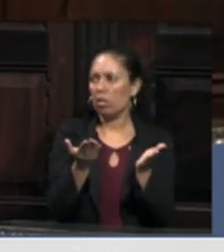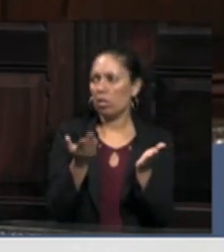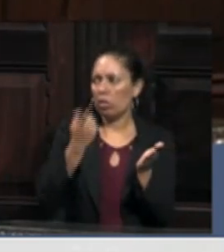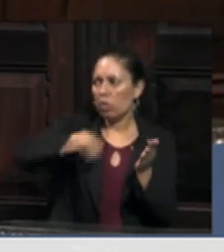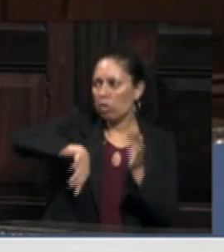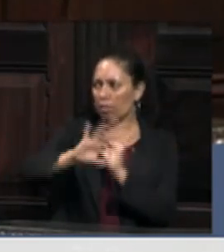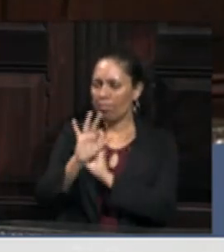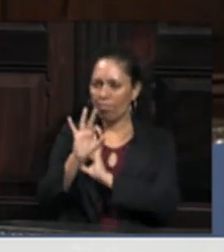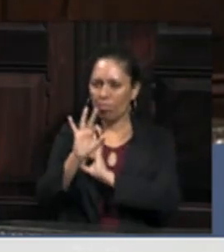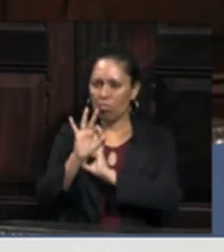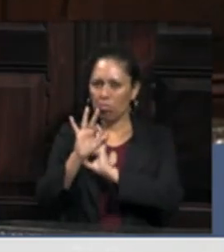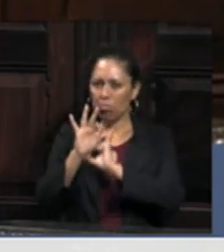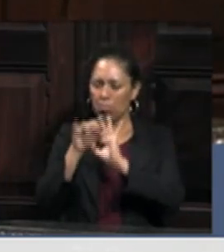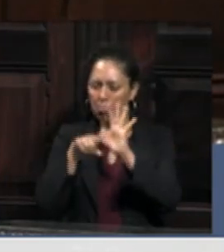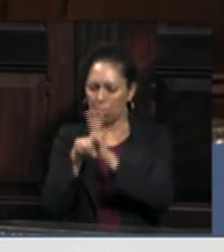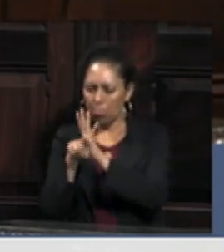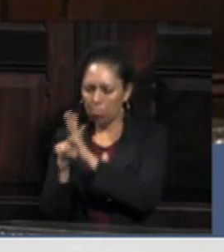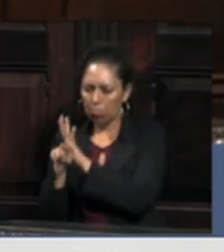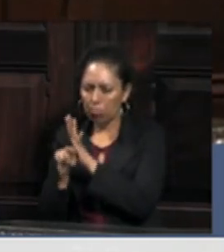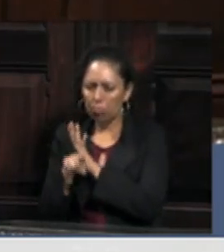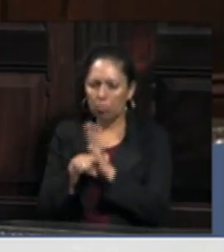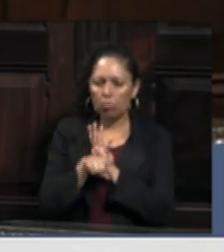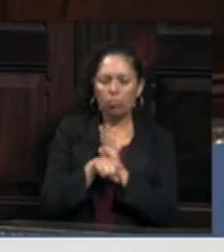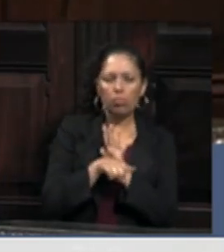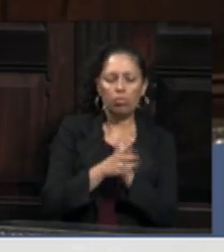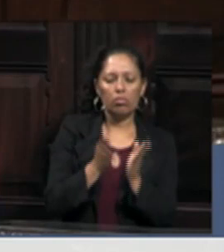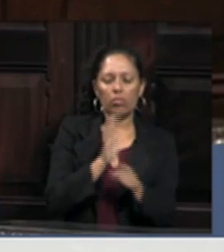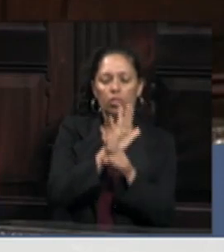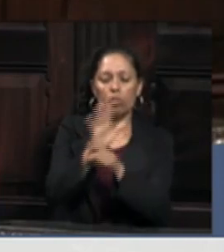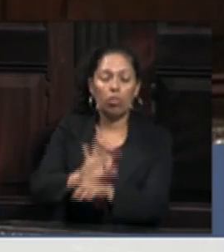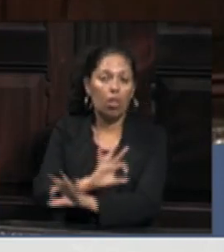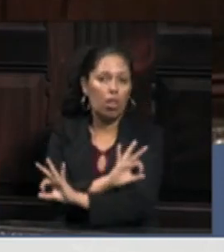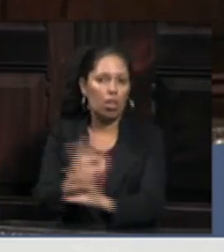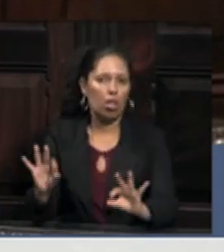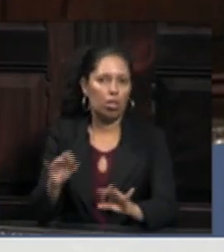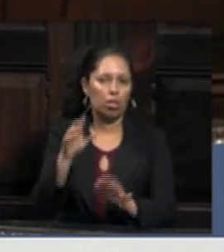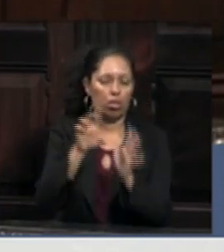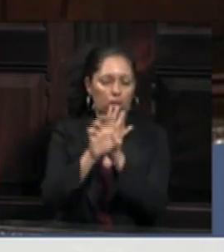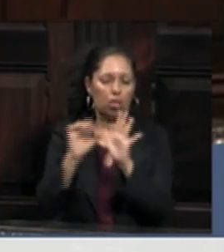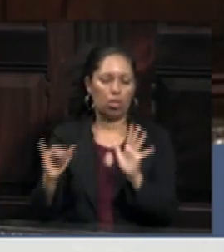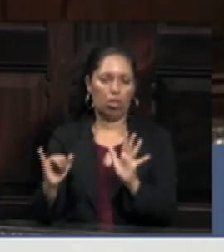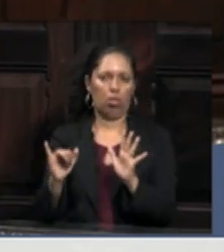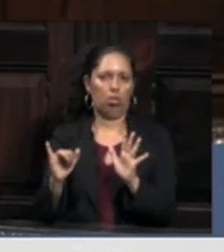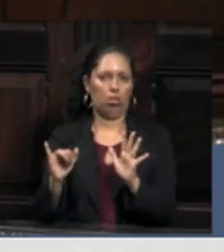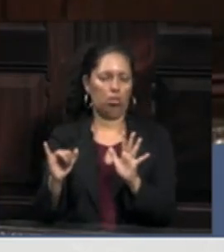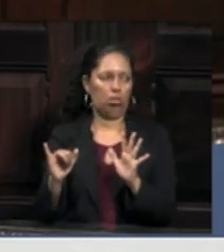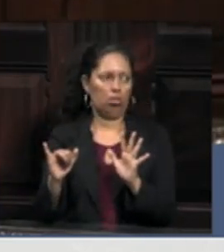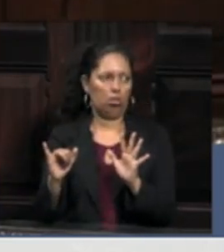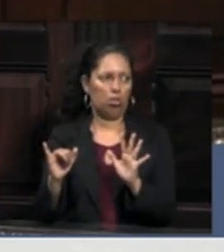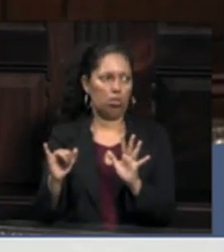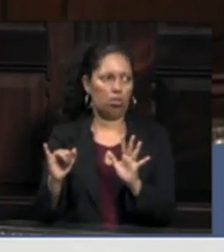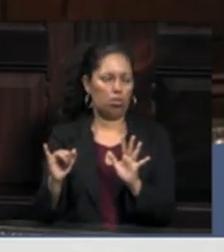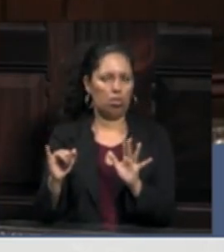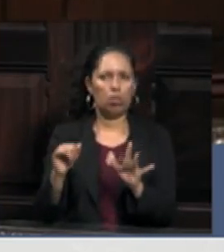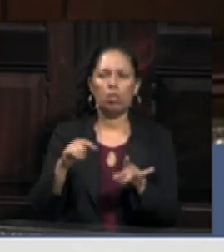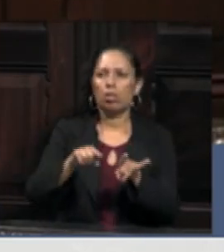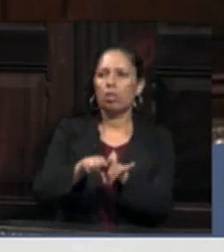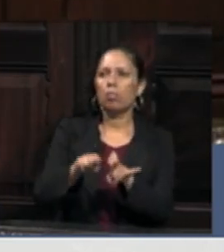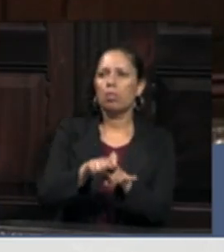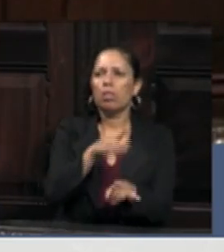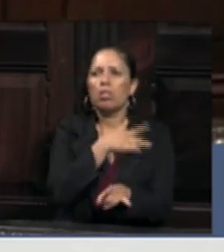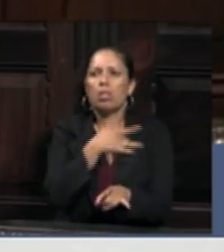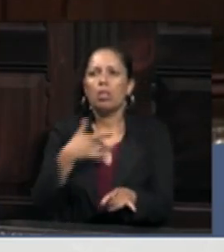investido nas áreas que, pela lei, ele deveria ser investido. Assim como na